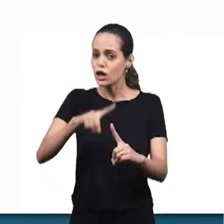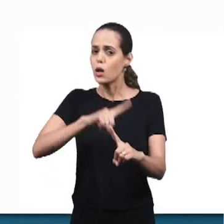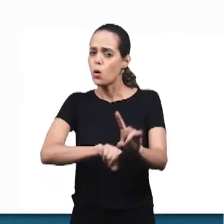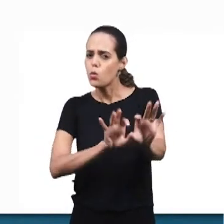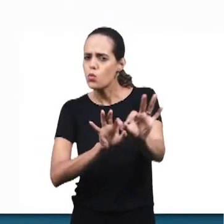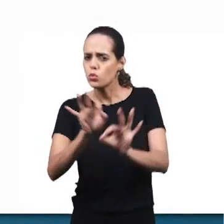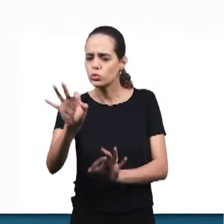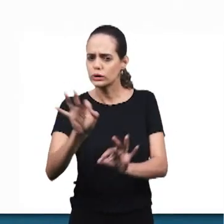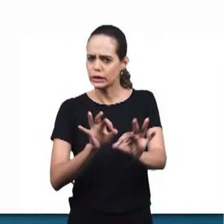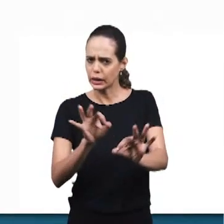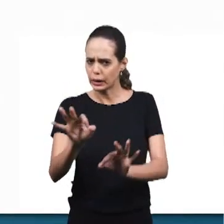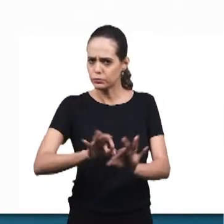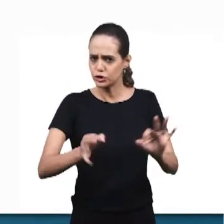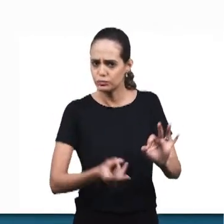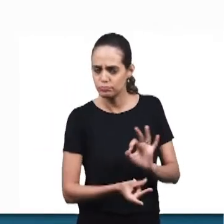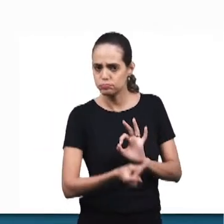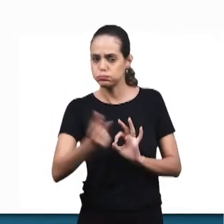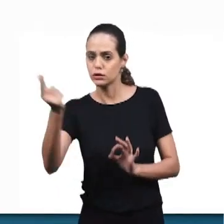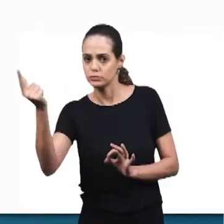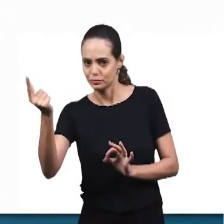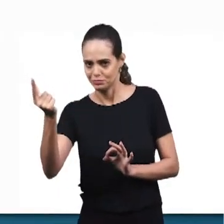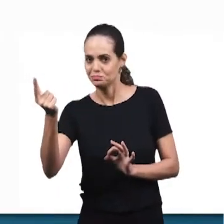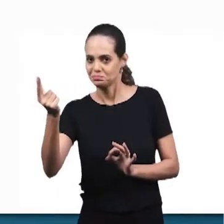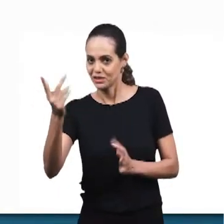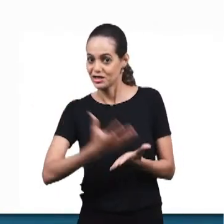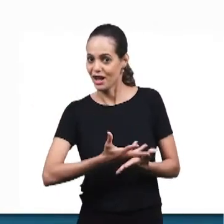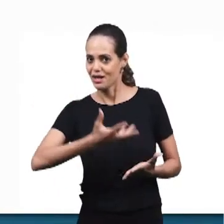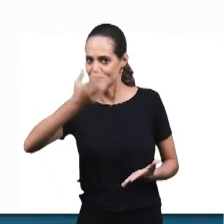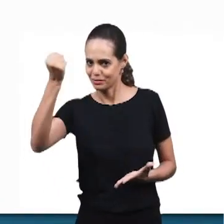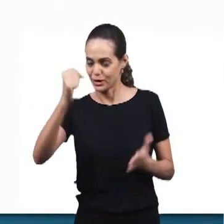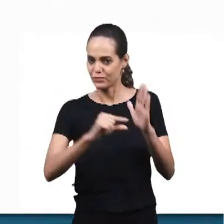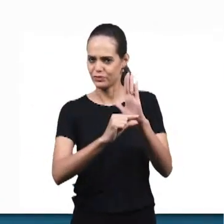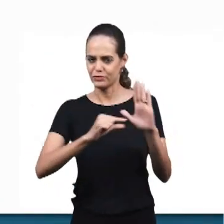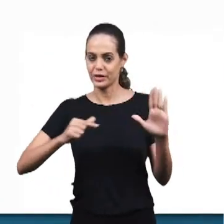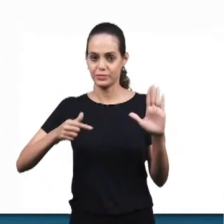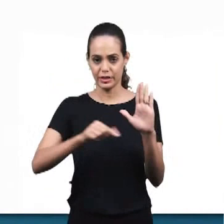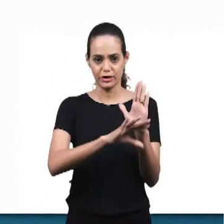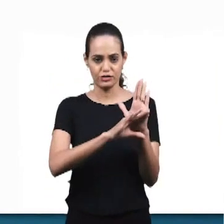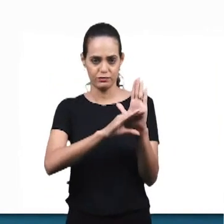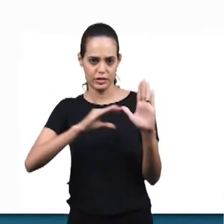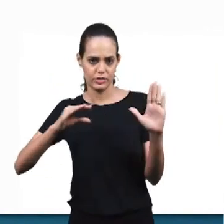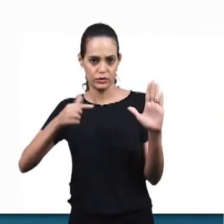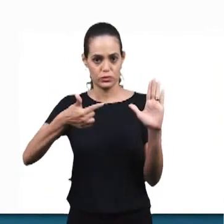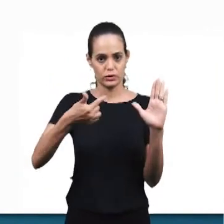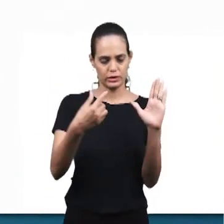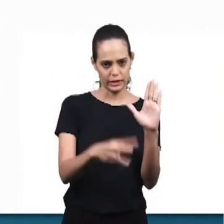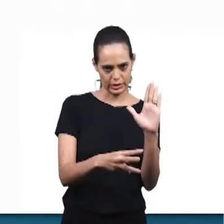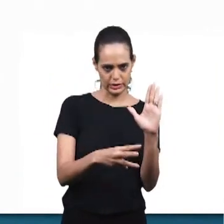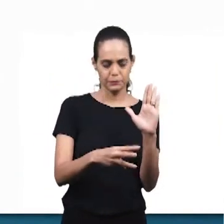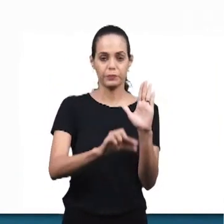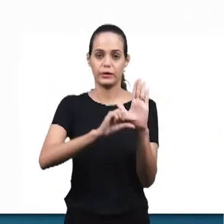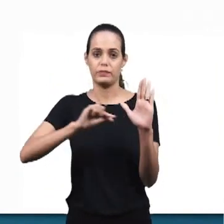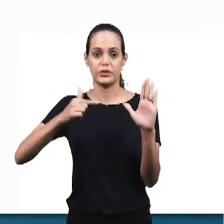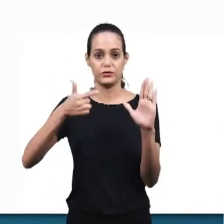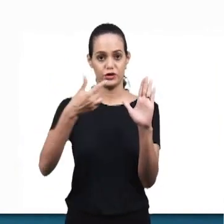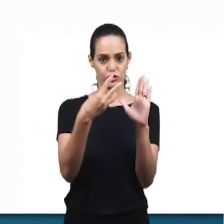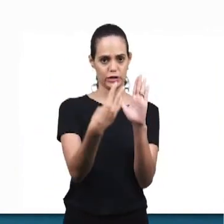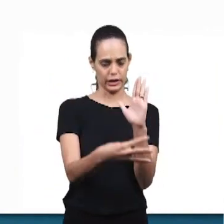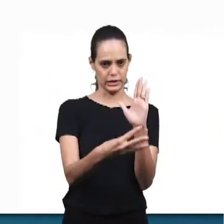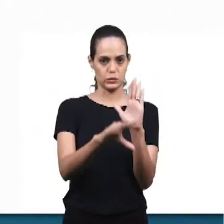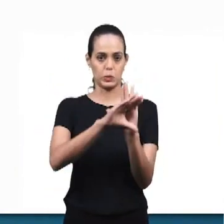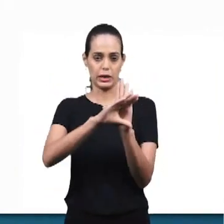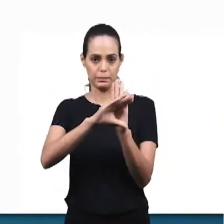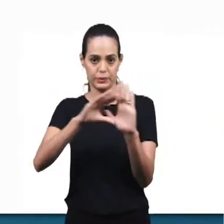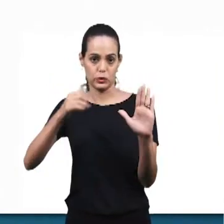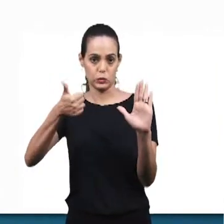igreja no tempo do preparo para a sua saída, que está nos versos 7 a 13 e no